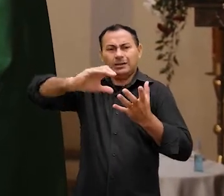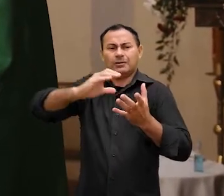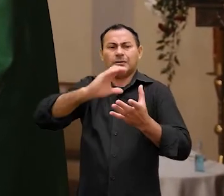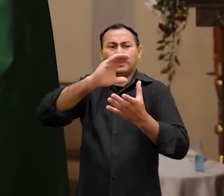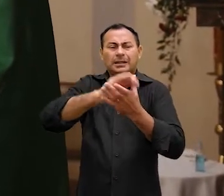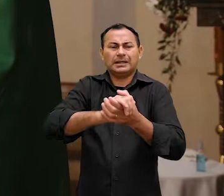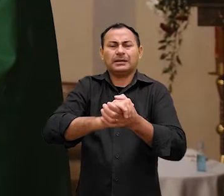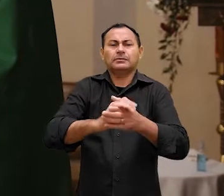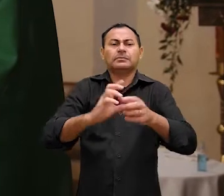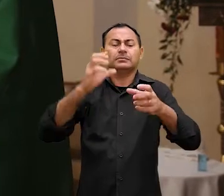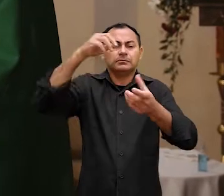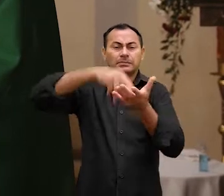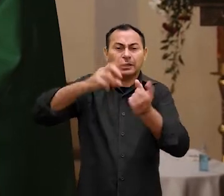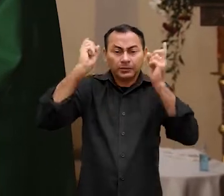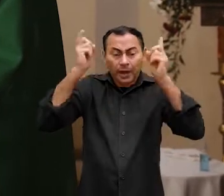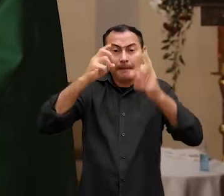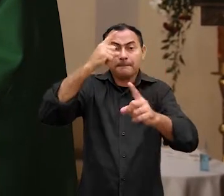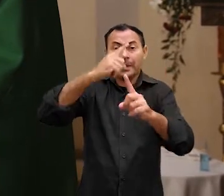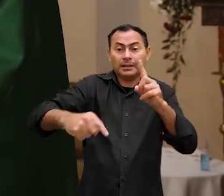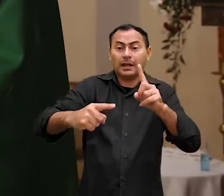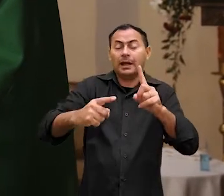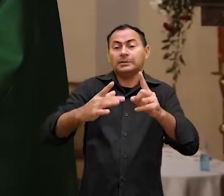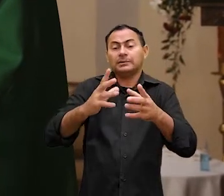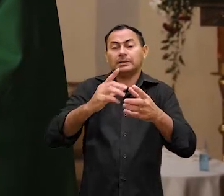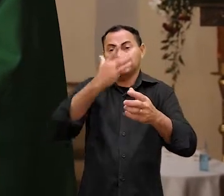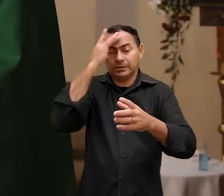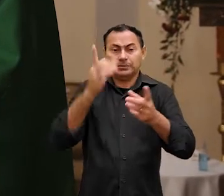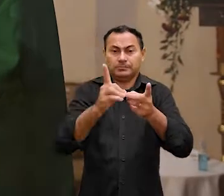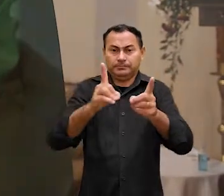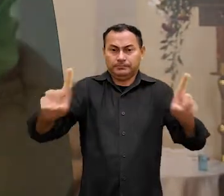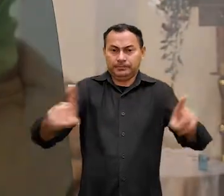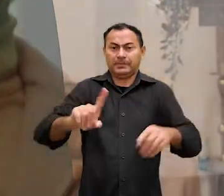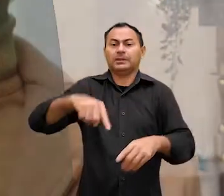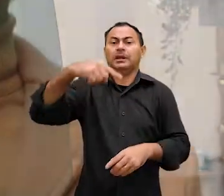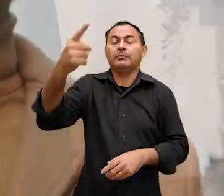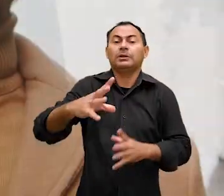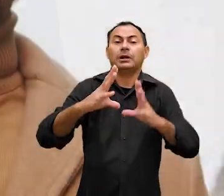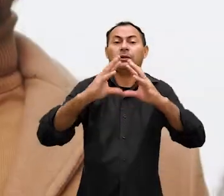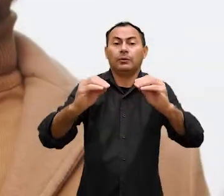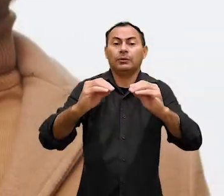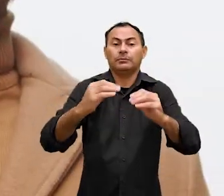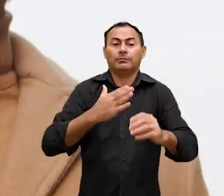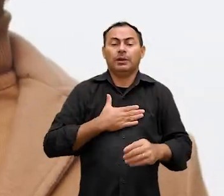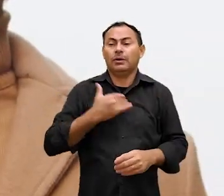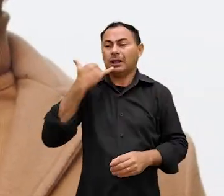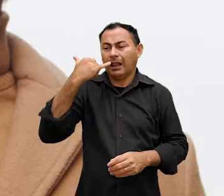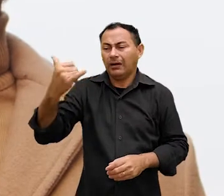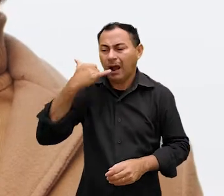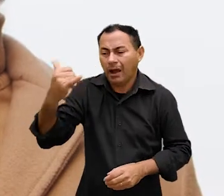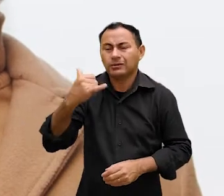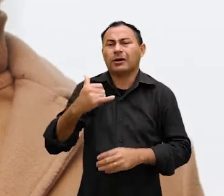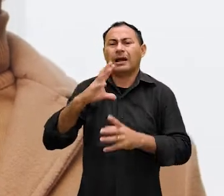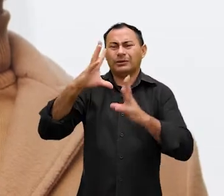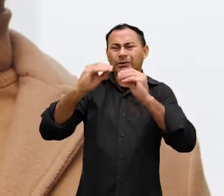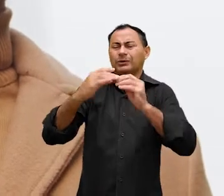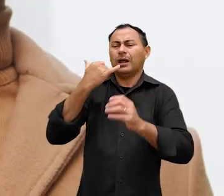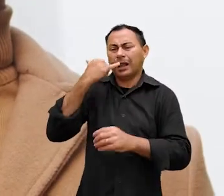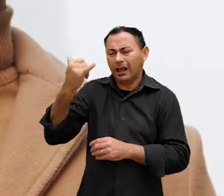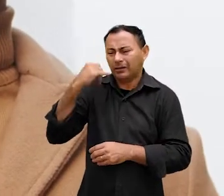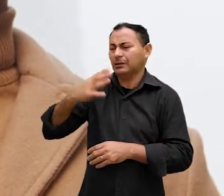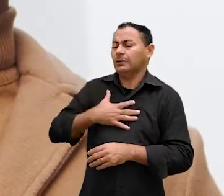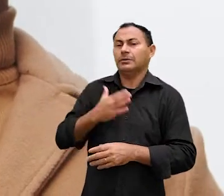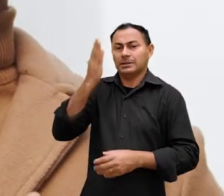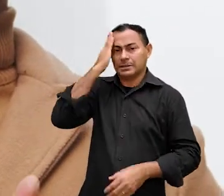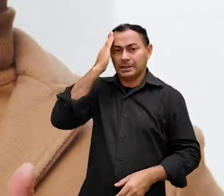na reunião, talvez metade das pessoas fosse divorciada. Depois daquela noite, meu telefone não parava de tocar, e eu